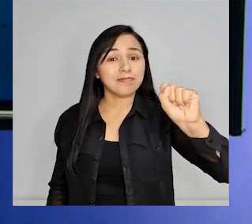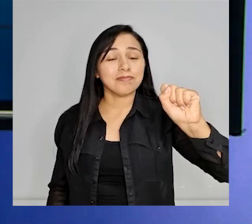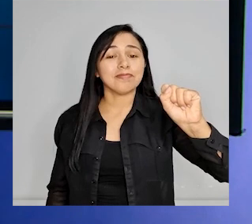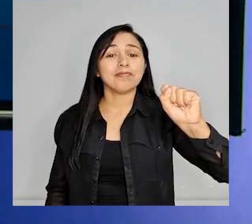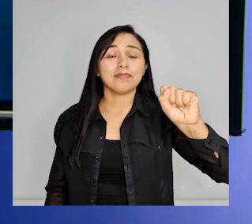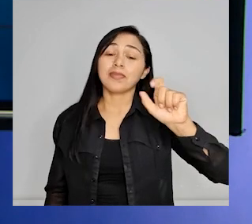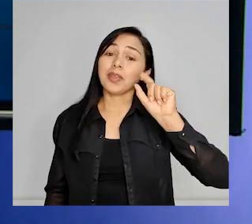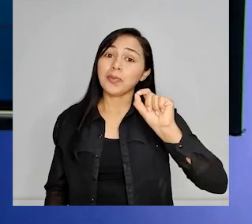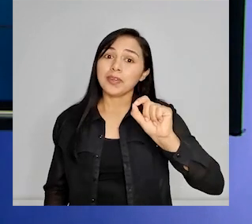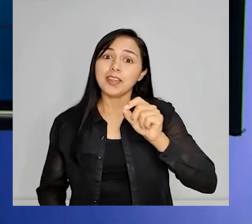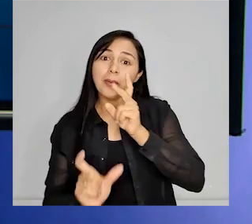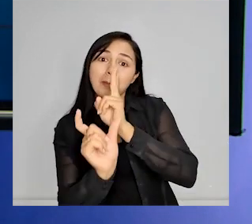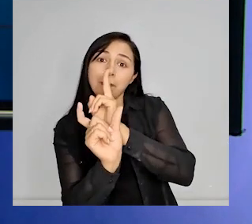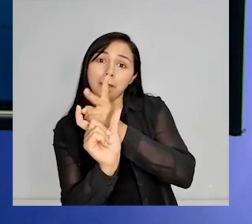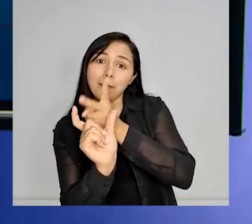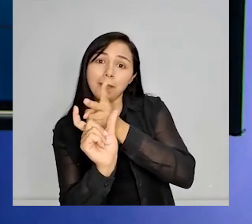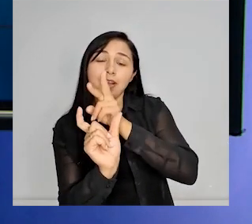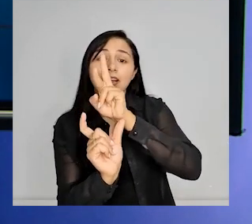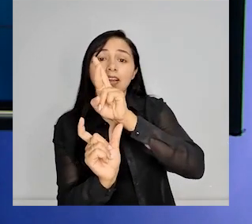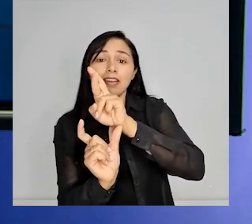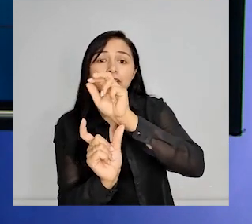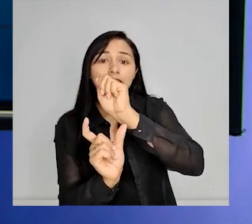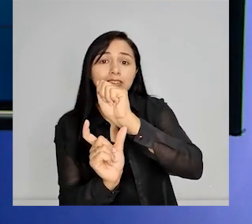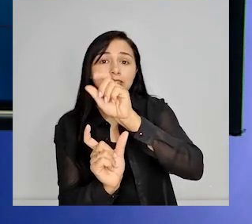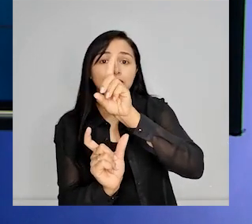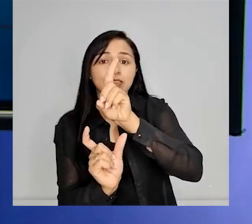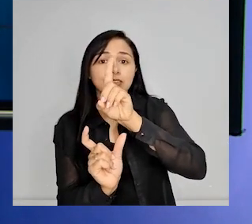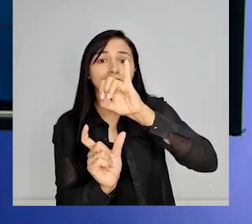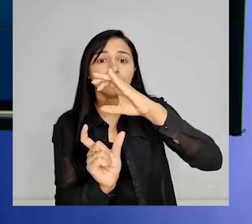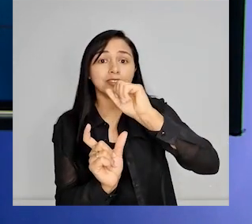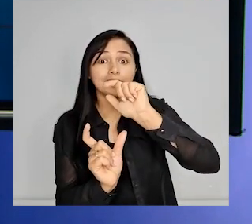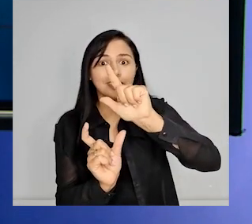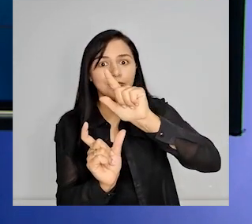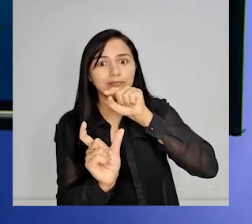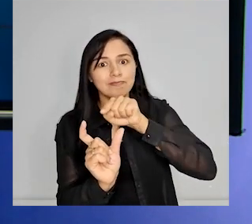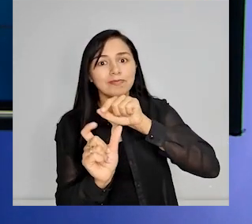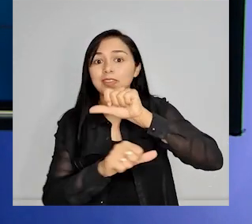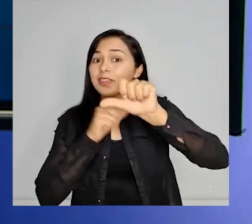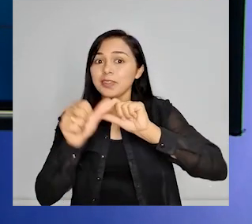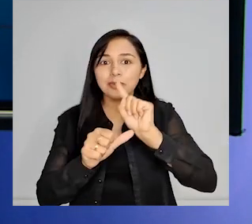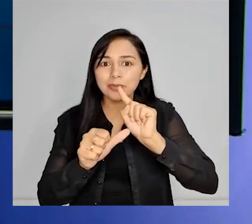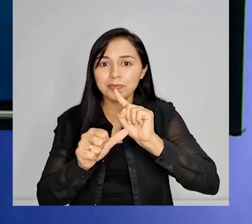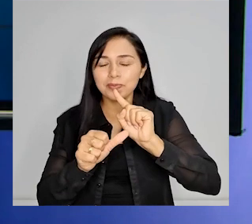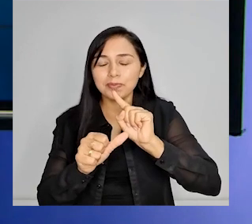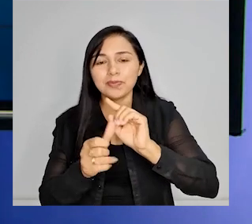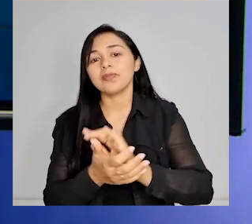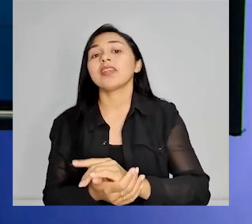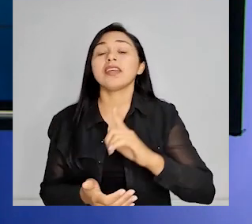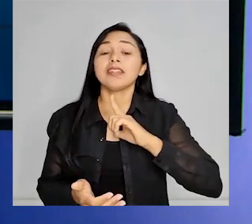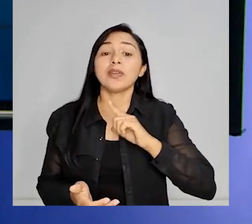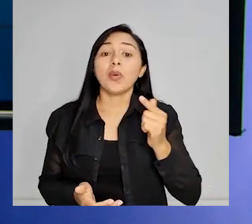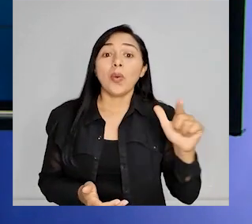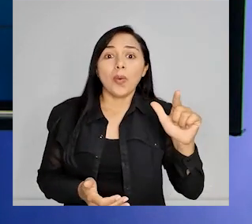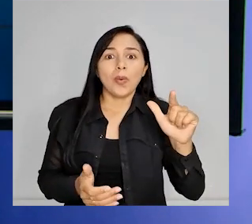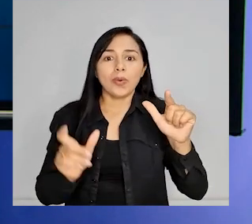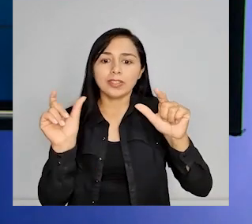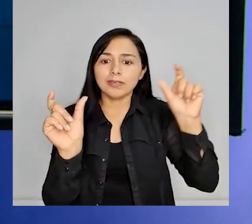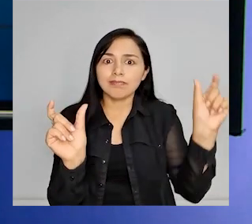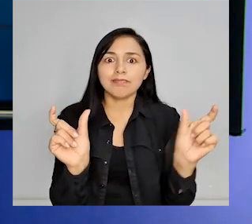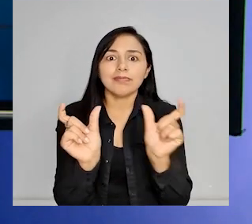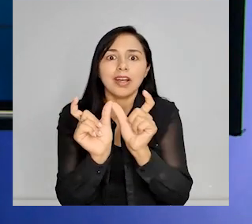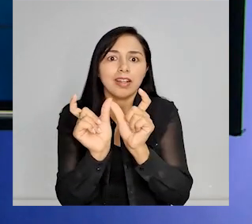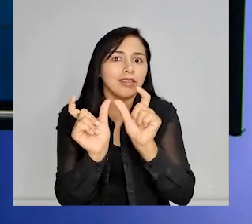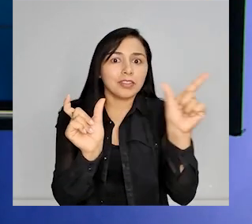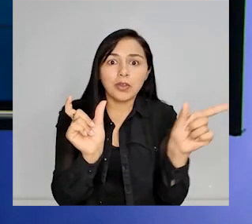de radical ou raiz. As outras unidades que se juntam ao radical e formam outras palavras